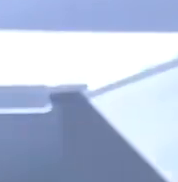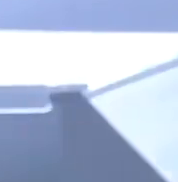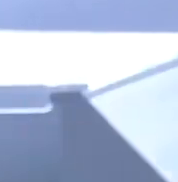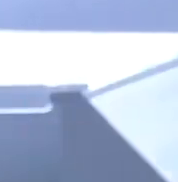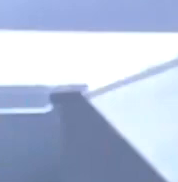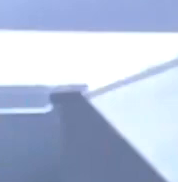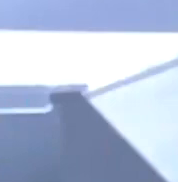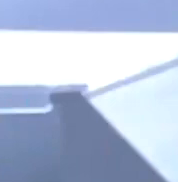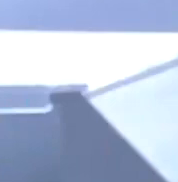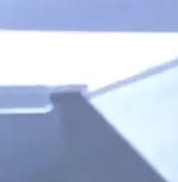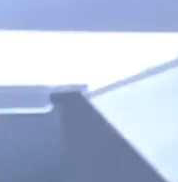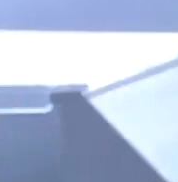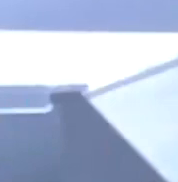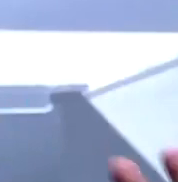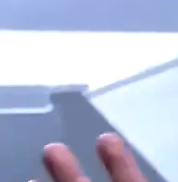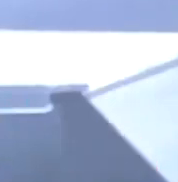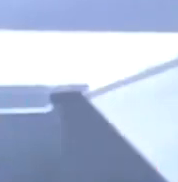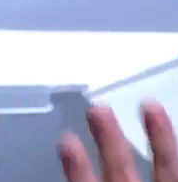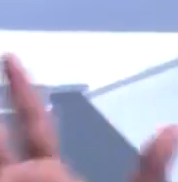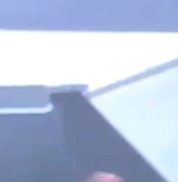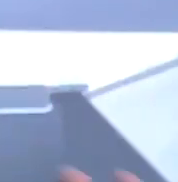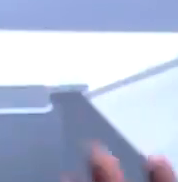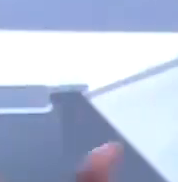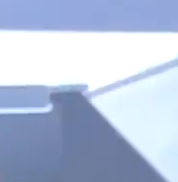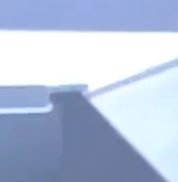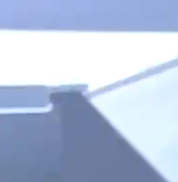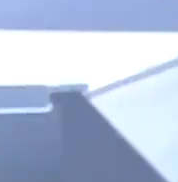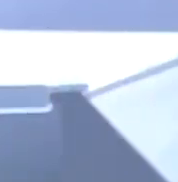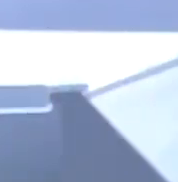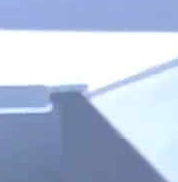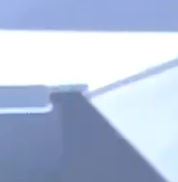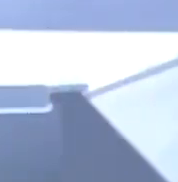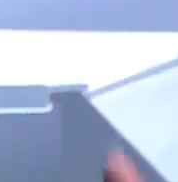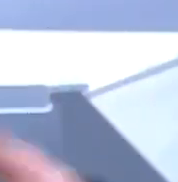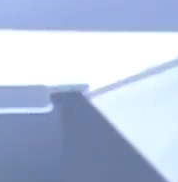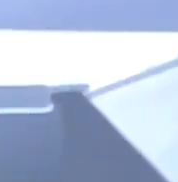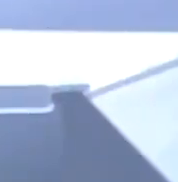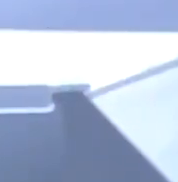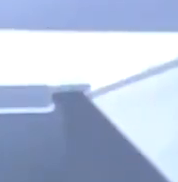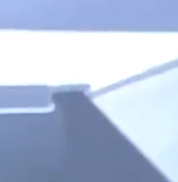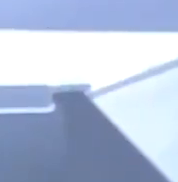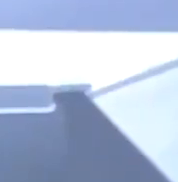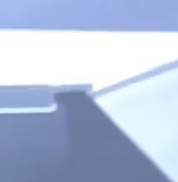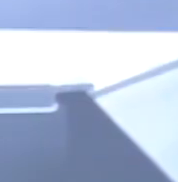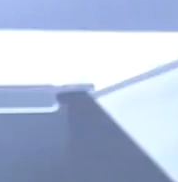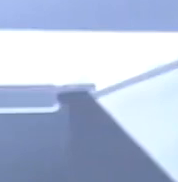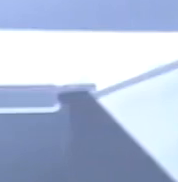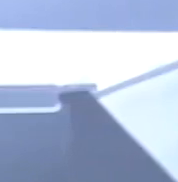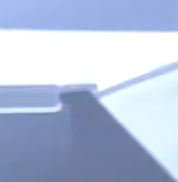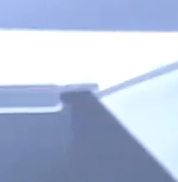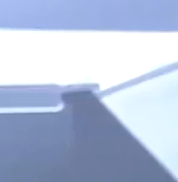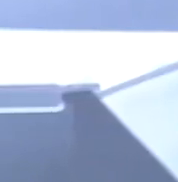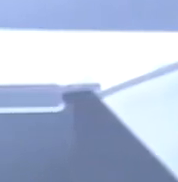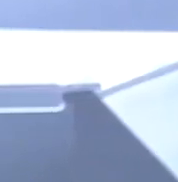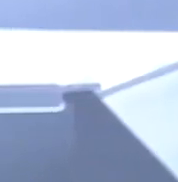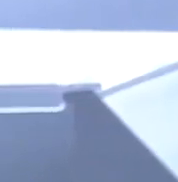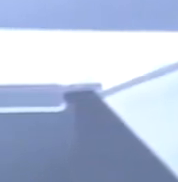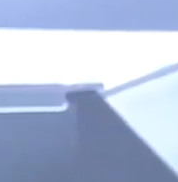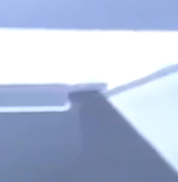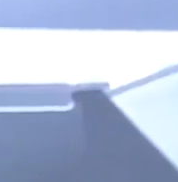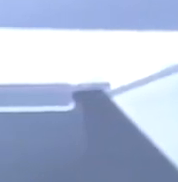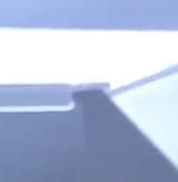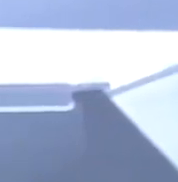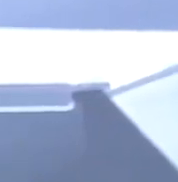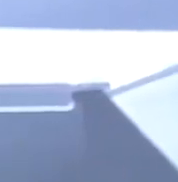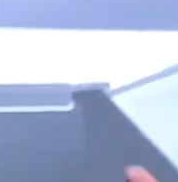tom, né, o próprio Márcio França dizendo que ó, vamos debater então propostas, e eles foram para o debate de propostas. A questão, e é muito